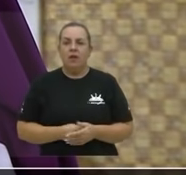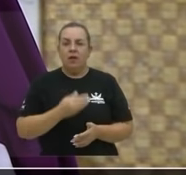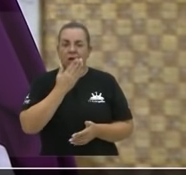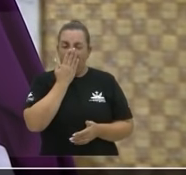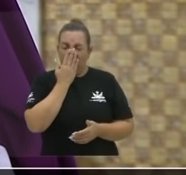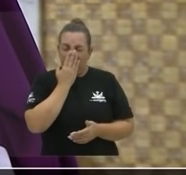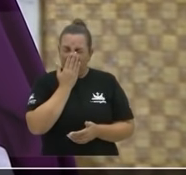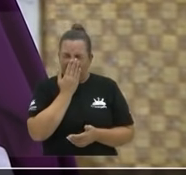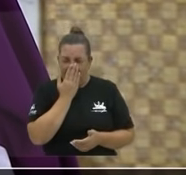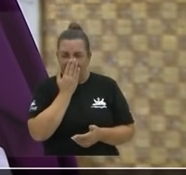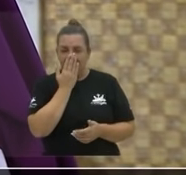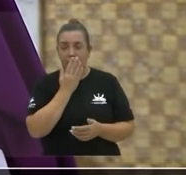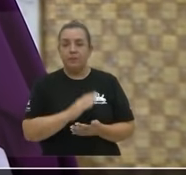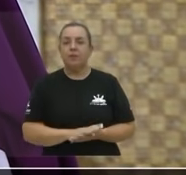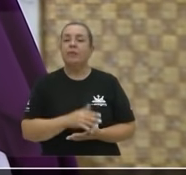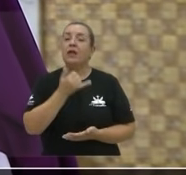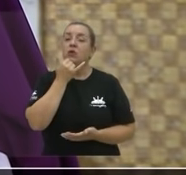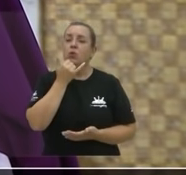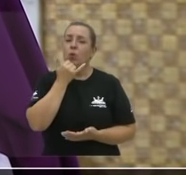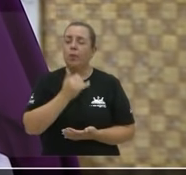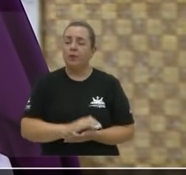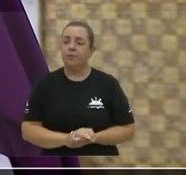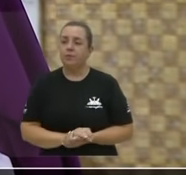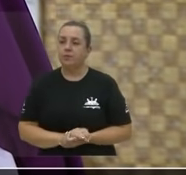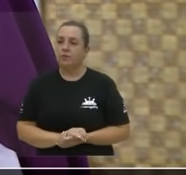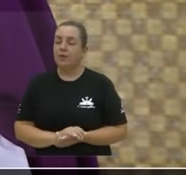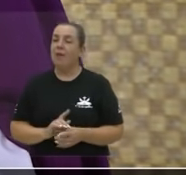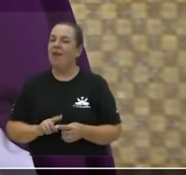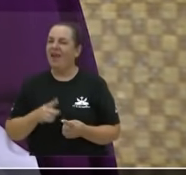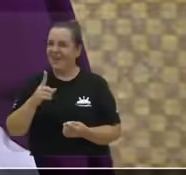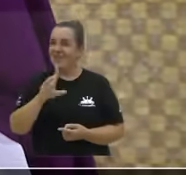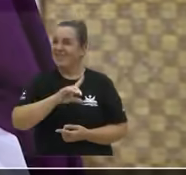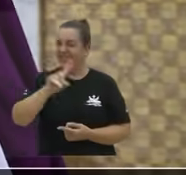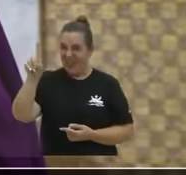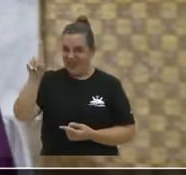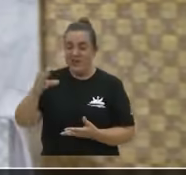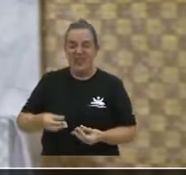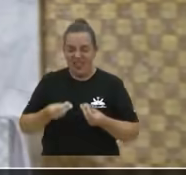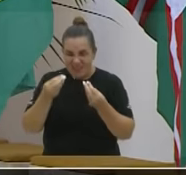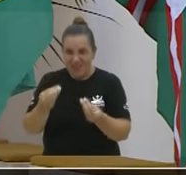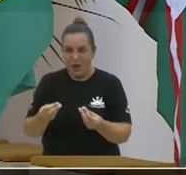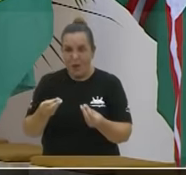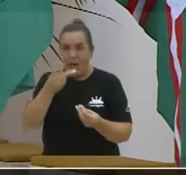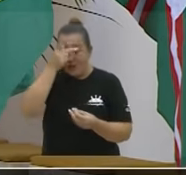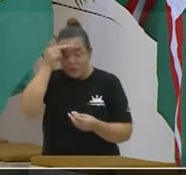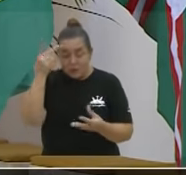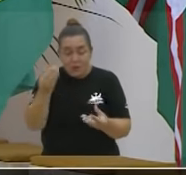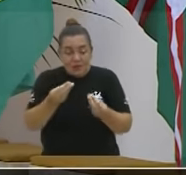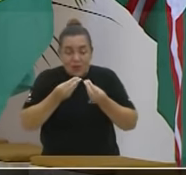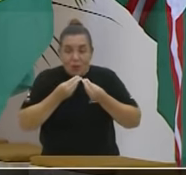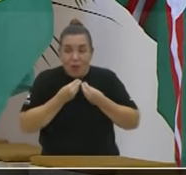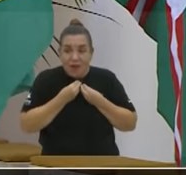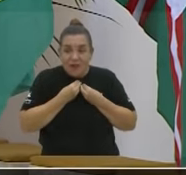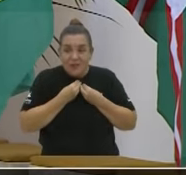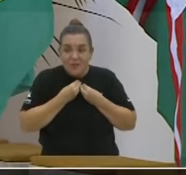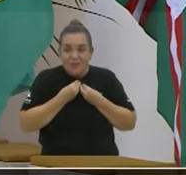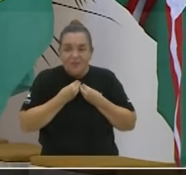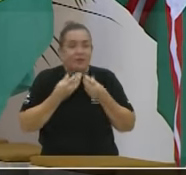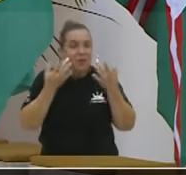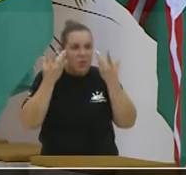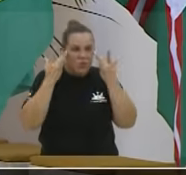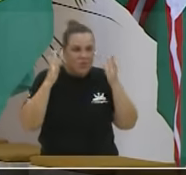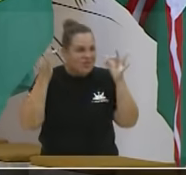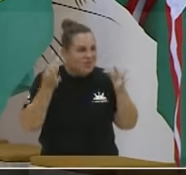Mas Deus providencia. Ah, Deus providencia. E aquelas pessoas que doaram, não tenho